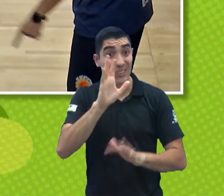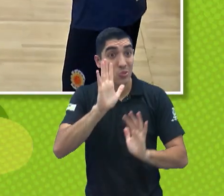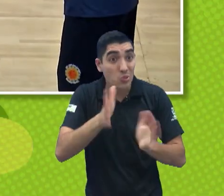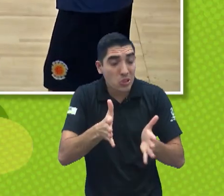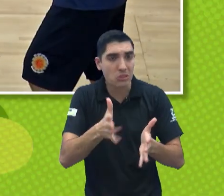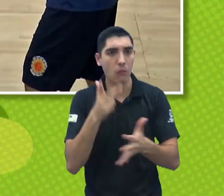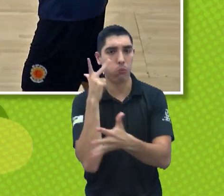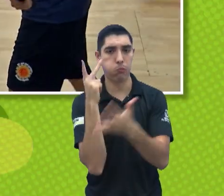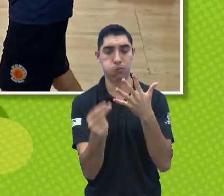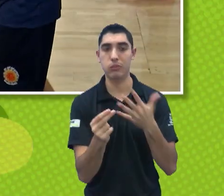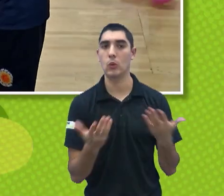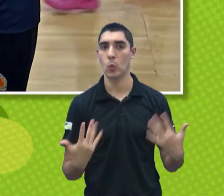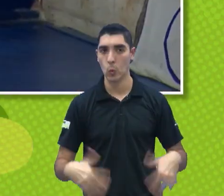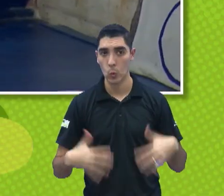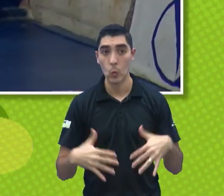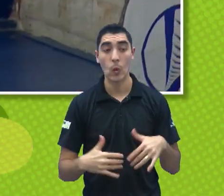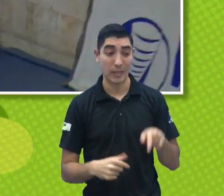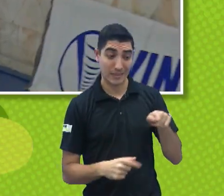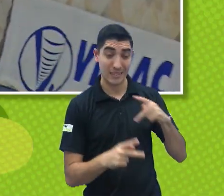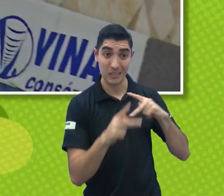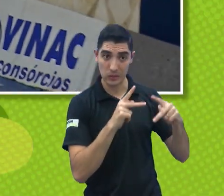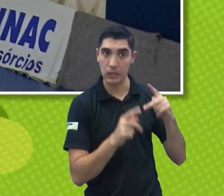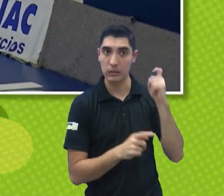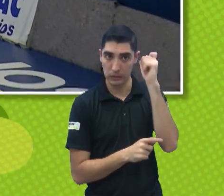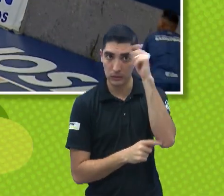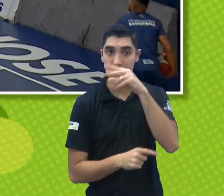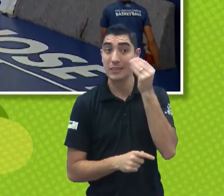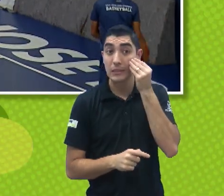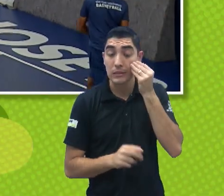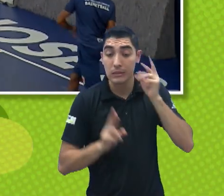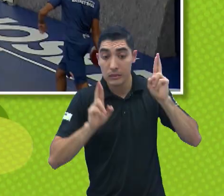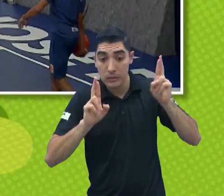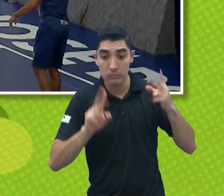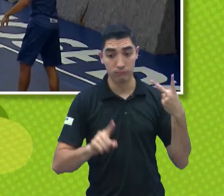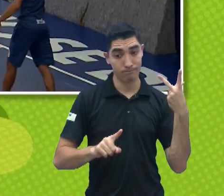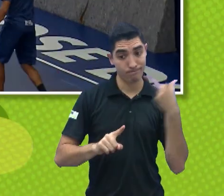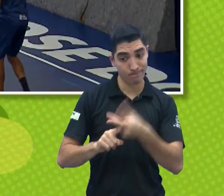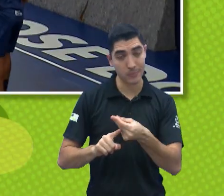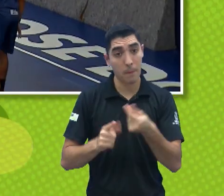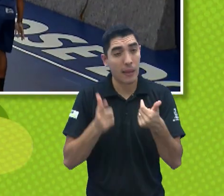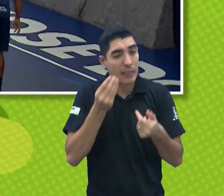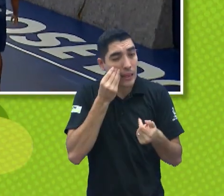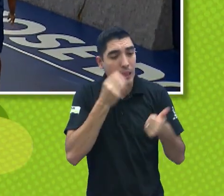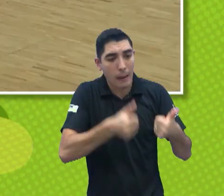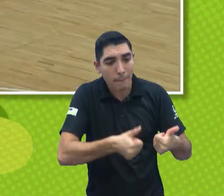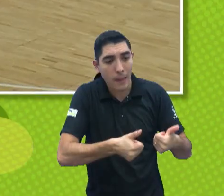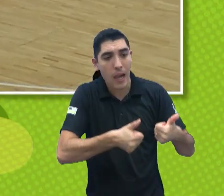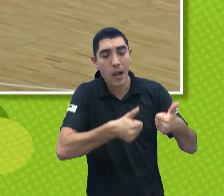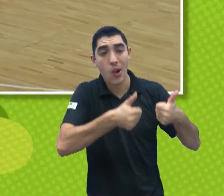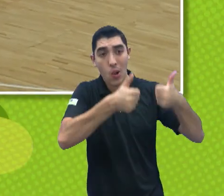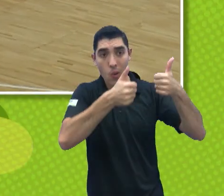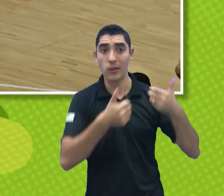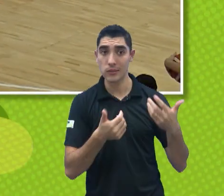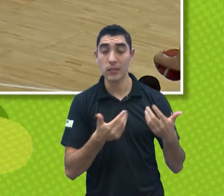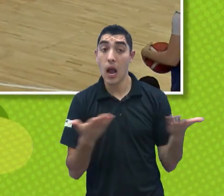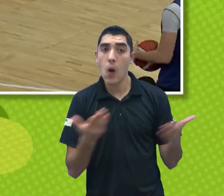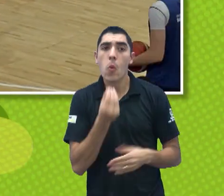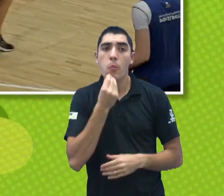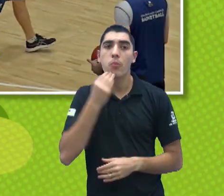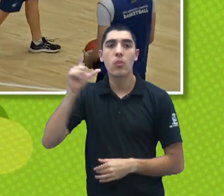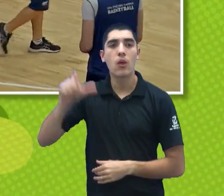com certeza dificuldades o São José para tentar se reabilitar no campeonato. É talvez até uma chance aí do Cris Amed,